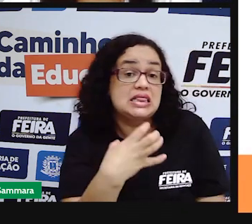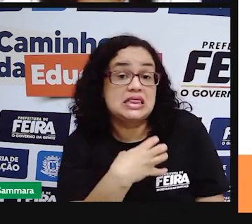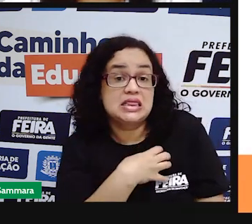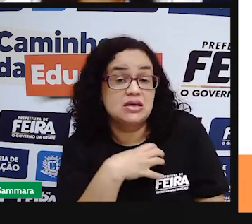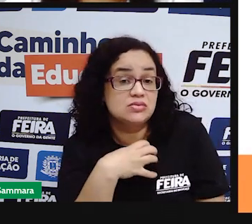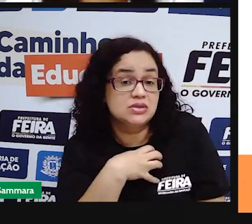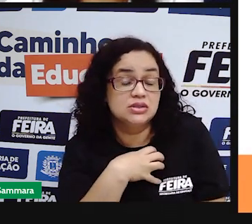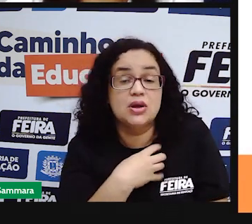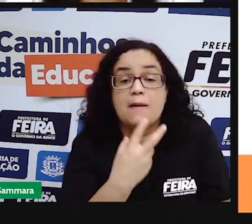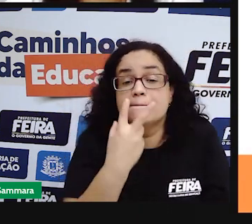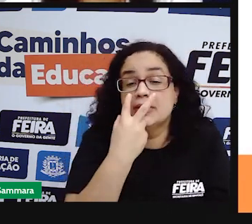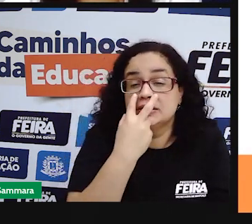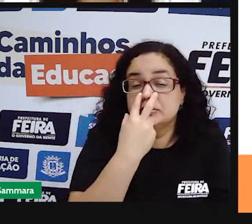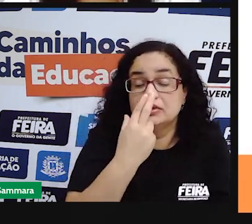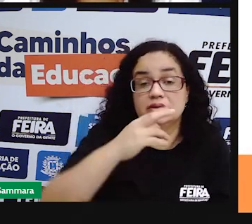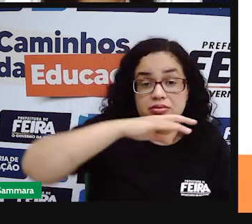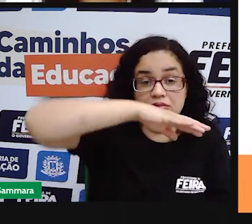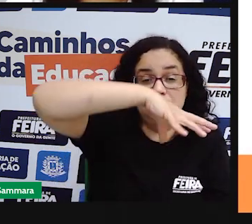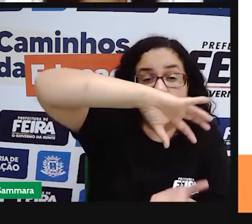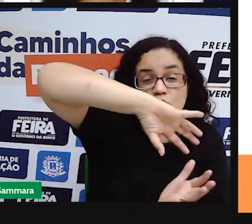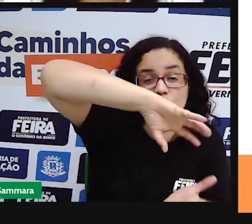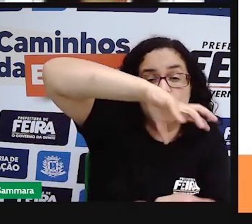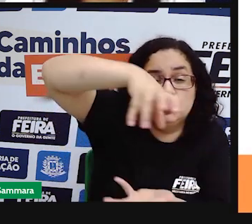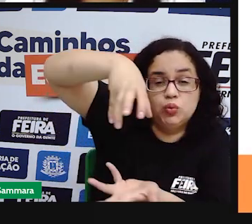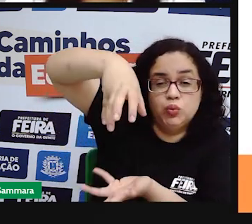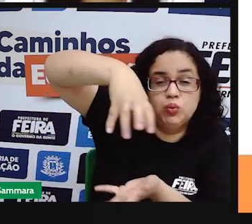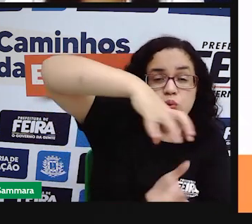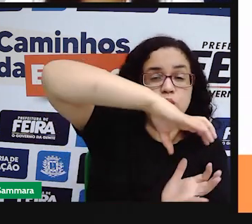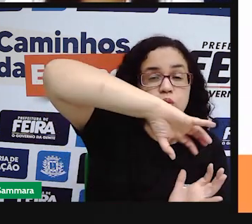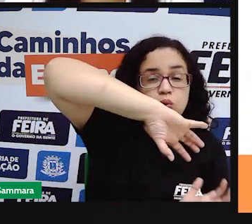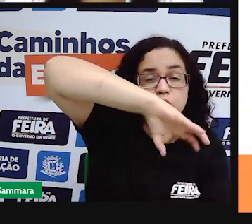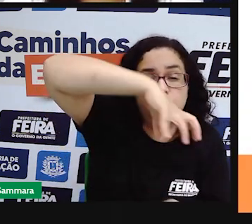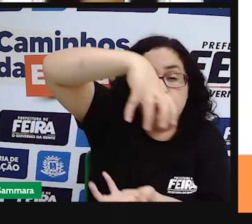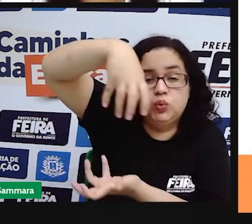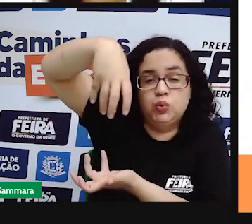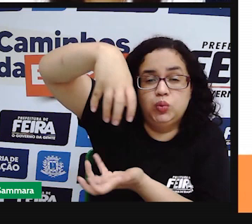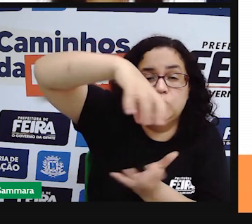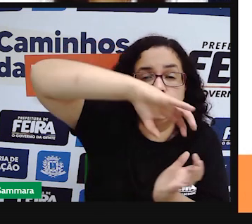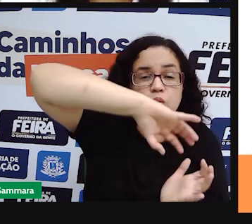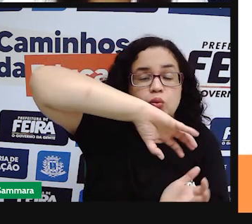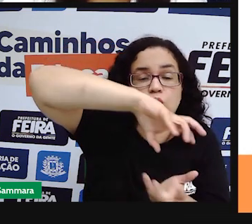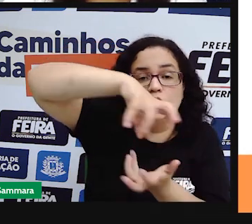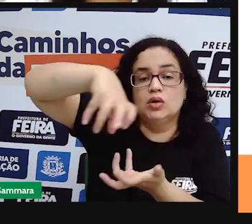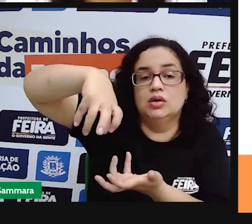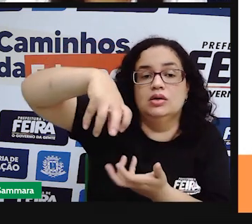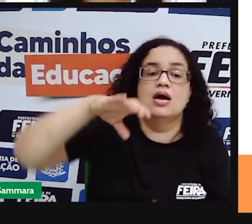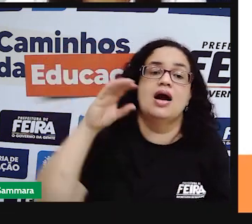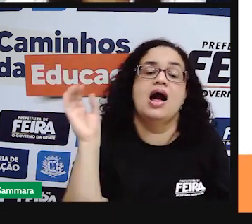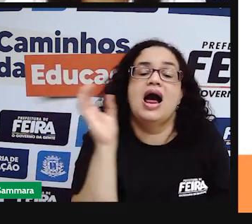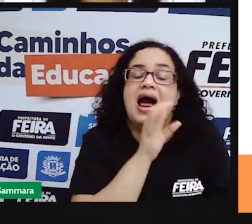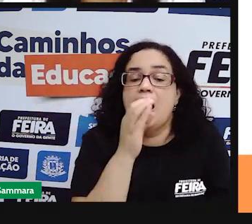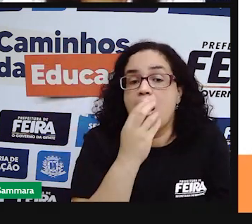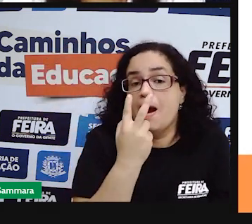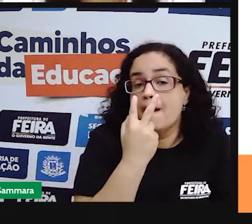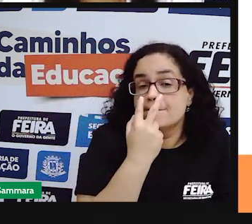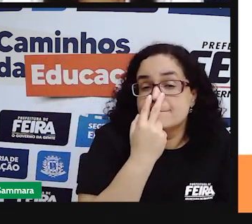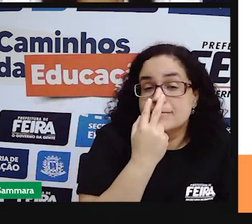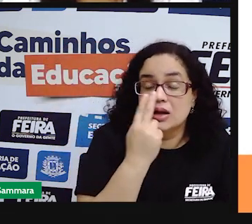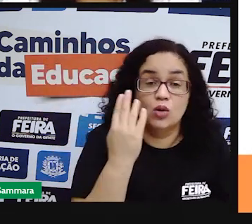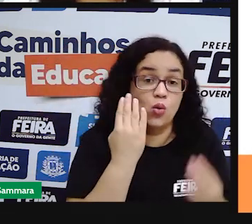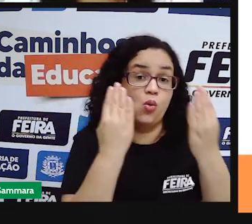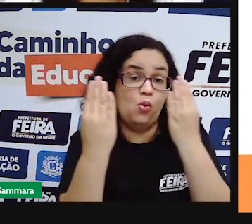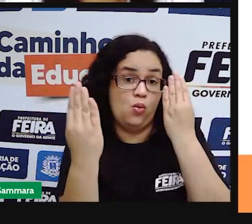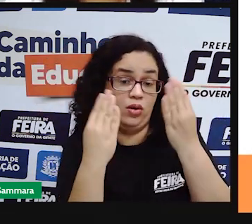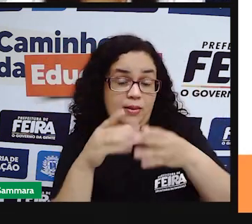Terra está girando aí a esta velocidade. Só que quando essa velocidade tão grande é comparada ao tamanho